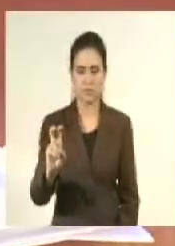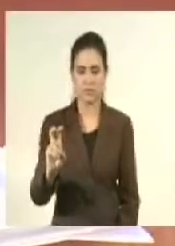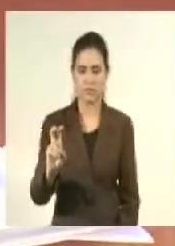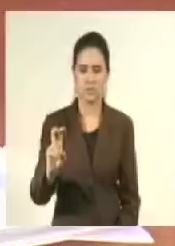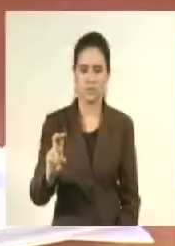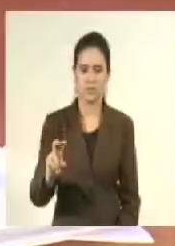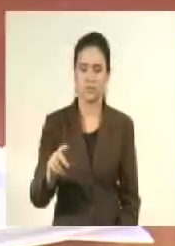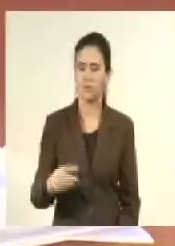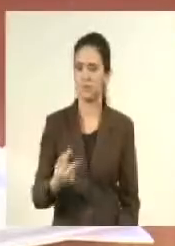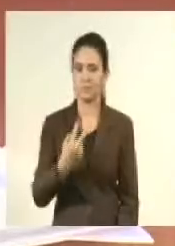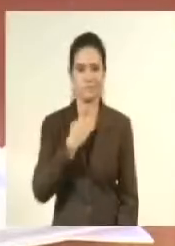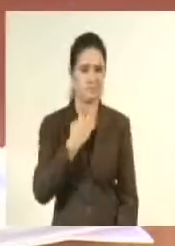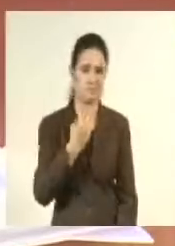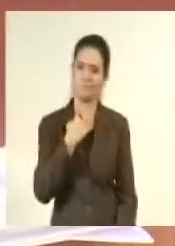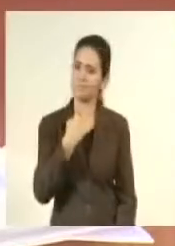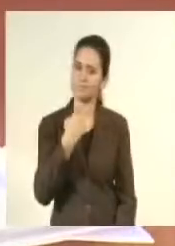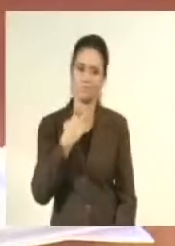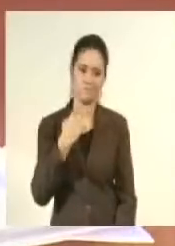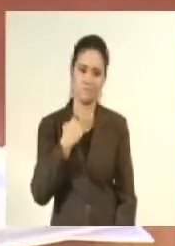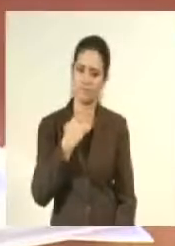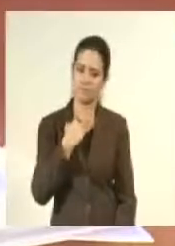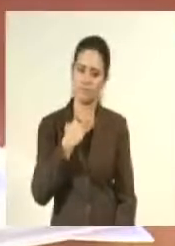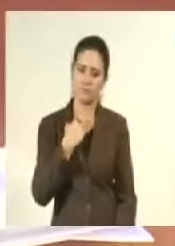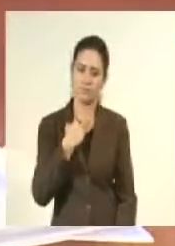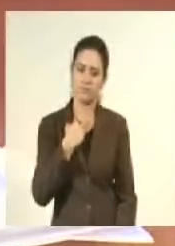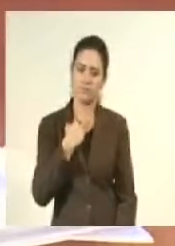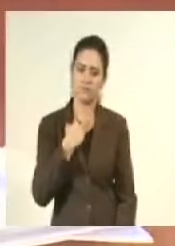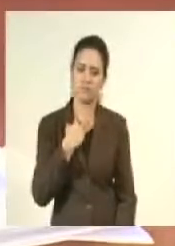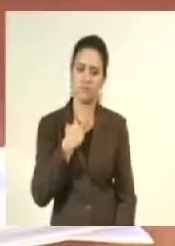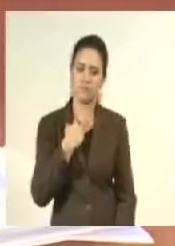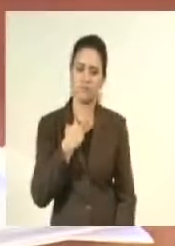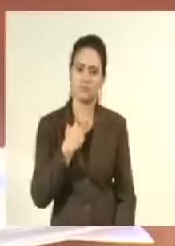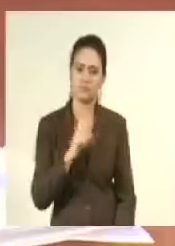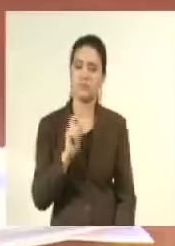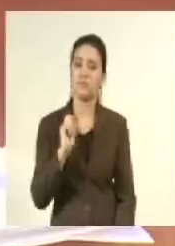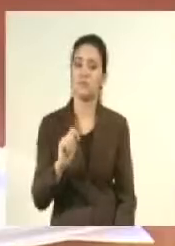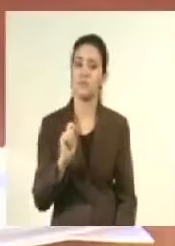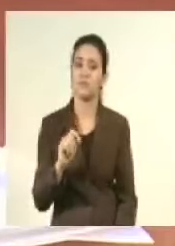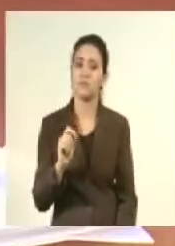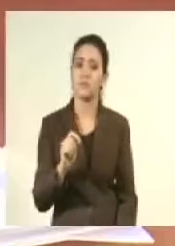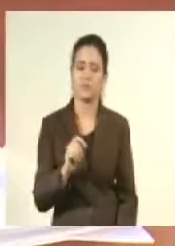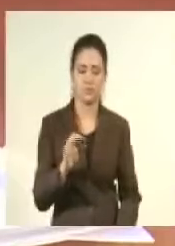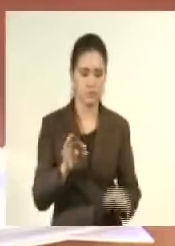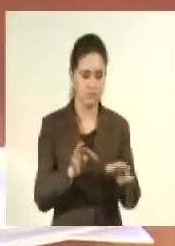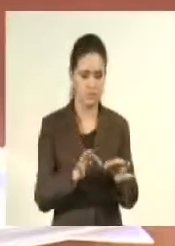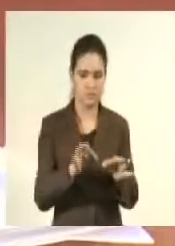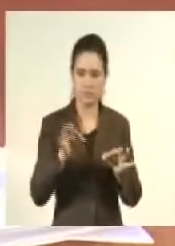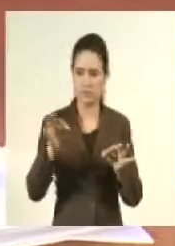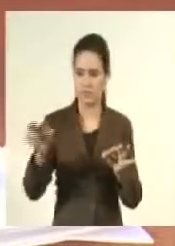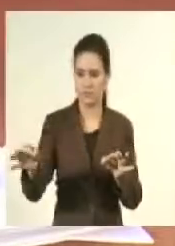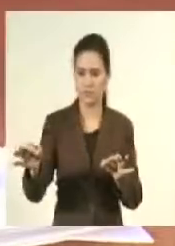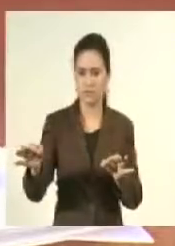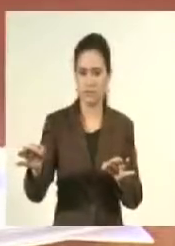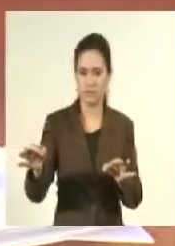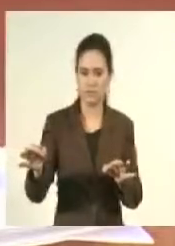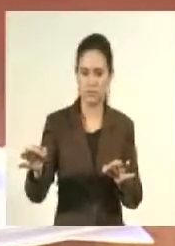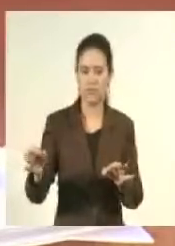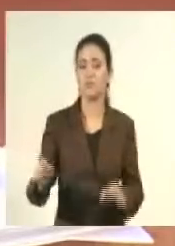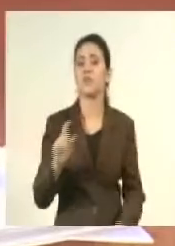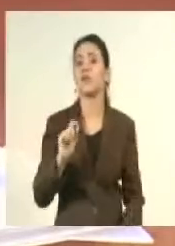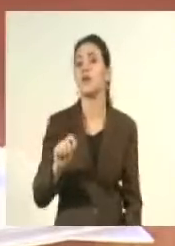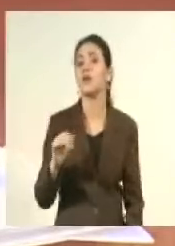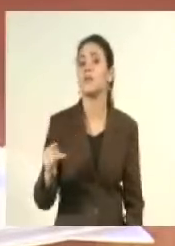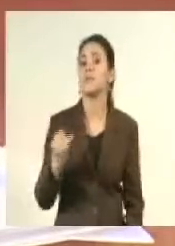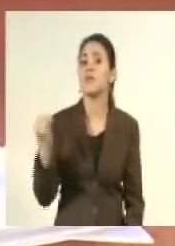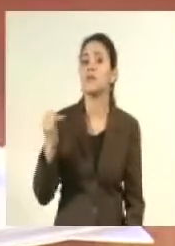Completamente impossível. Depois, que é uma ligação, não é o voo Coroatá, deputada Edilásio. O voo que interessa é